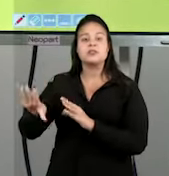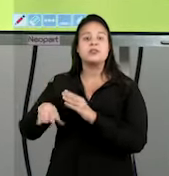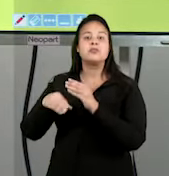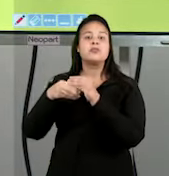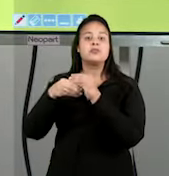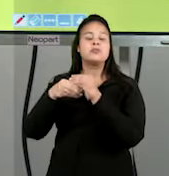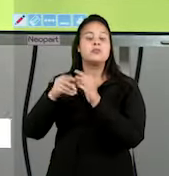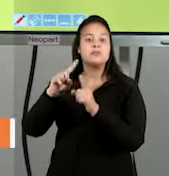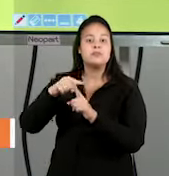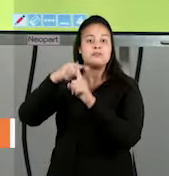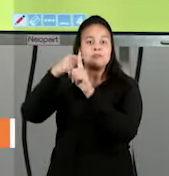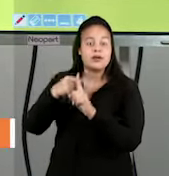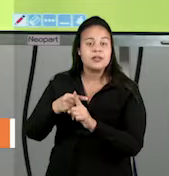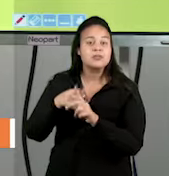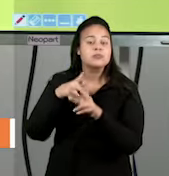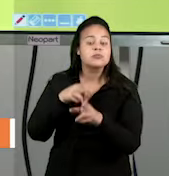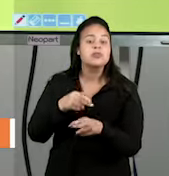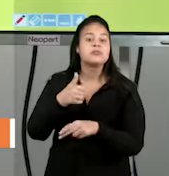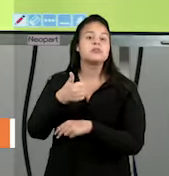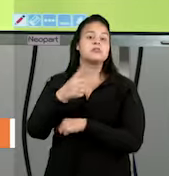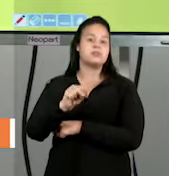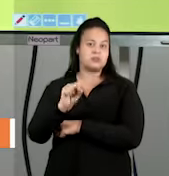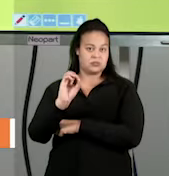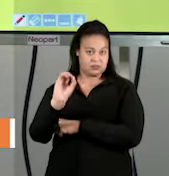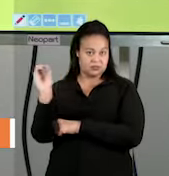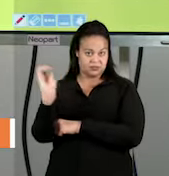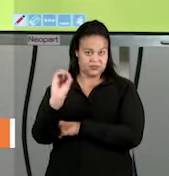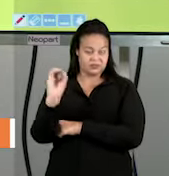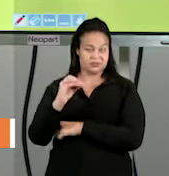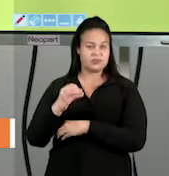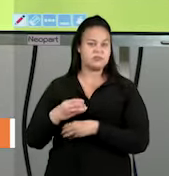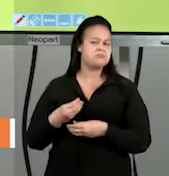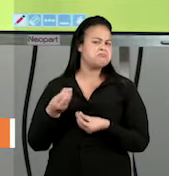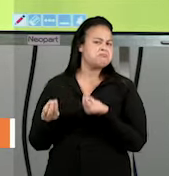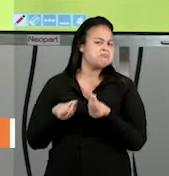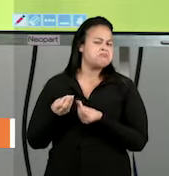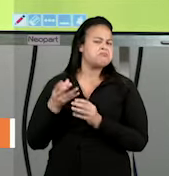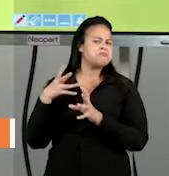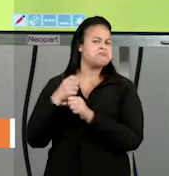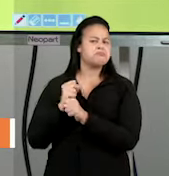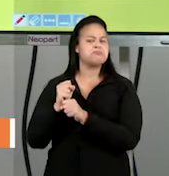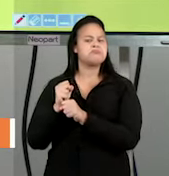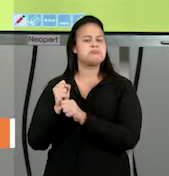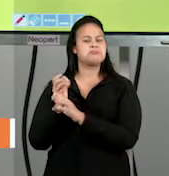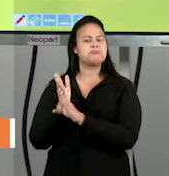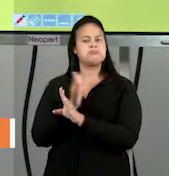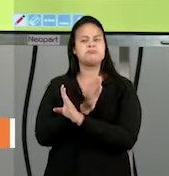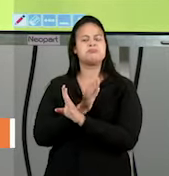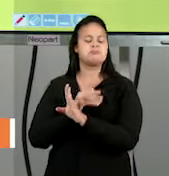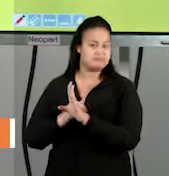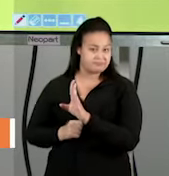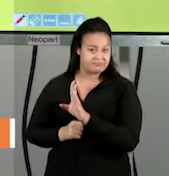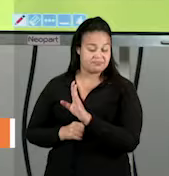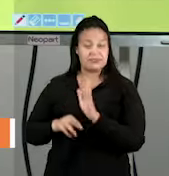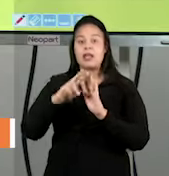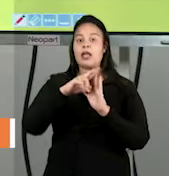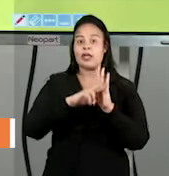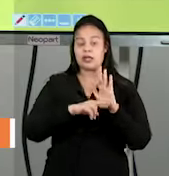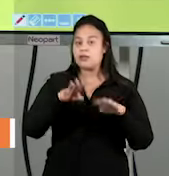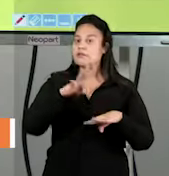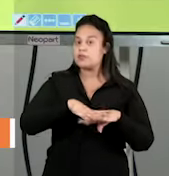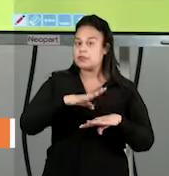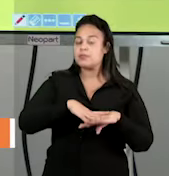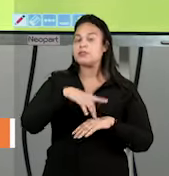180 graus. Como que eu somo os ângulos externos? Por regra,